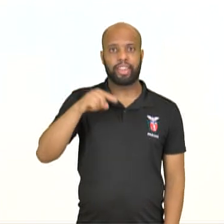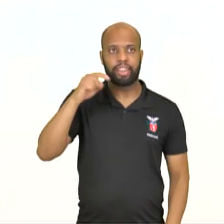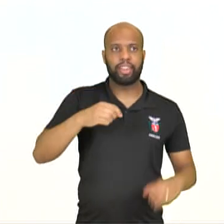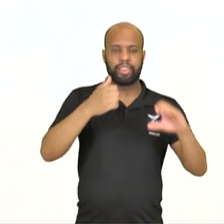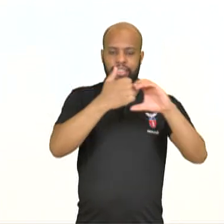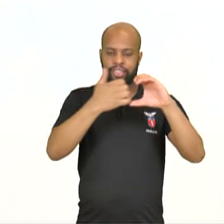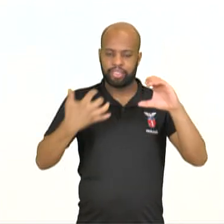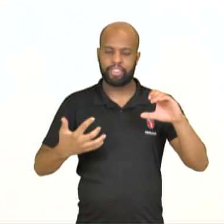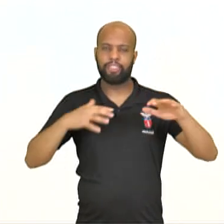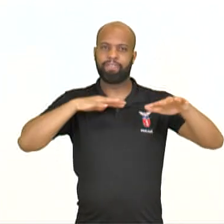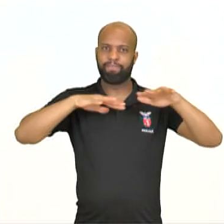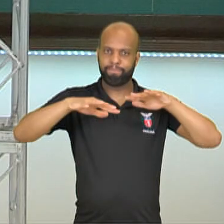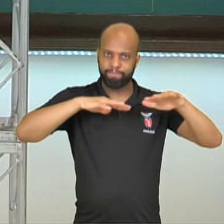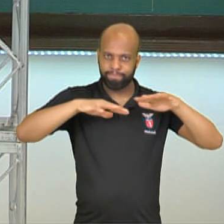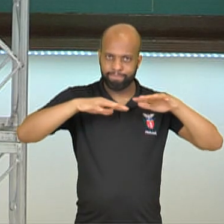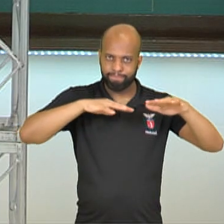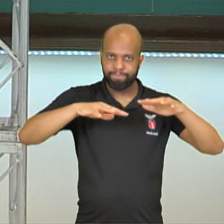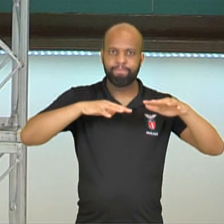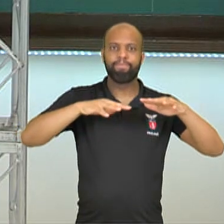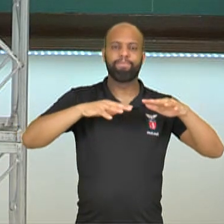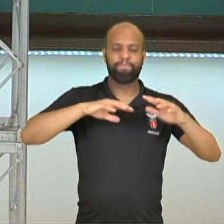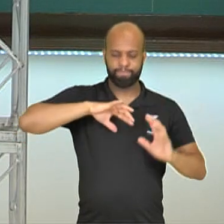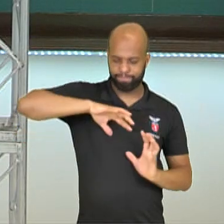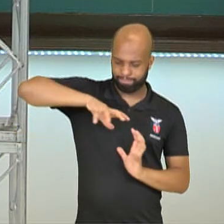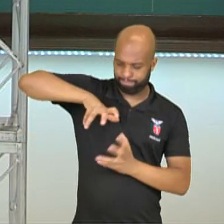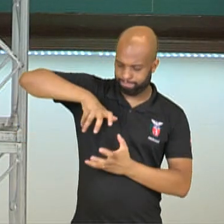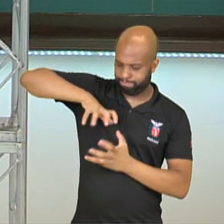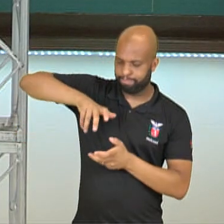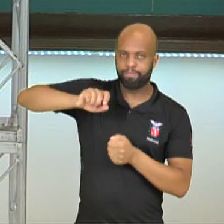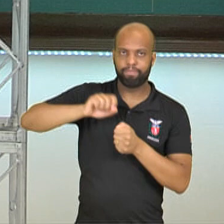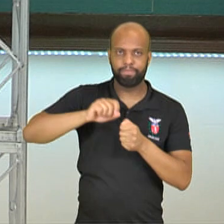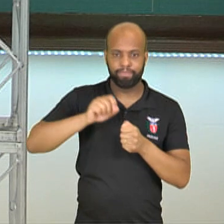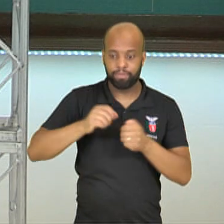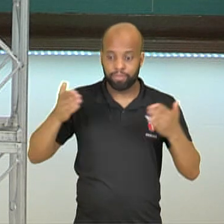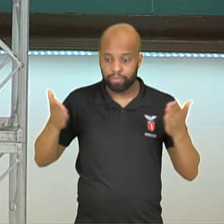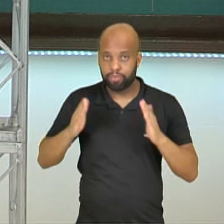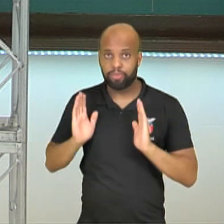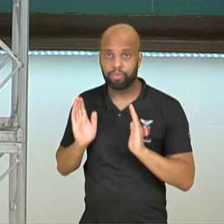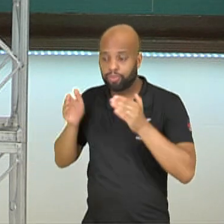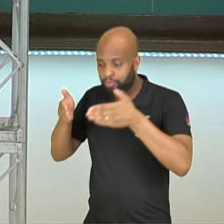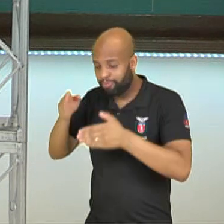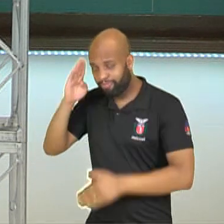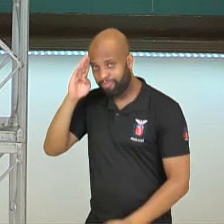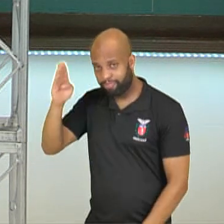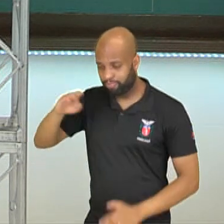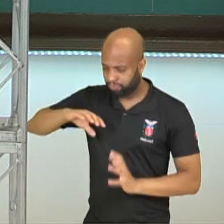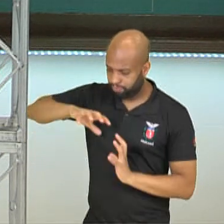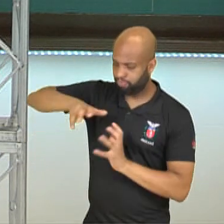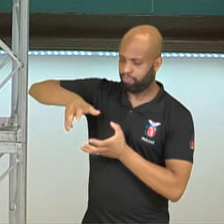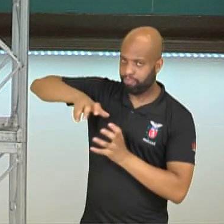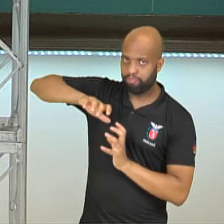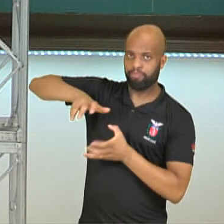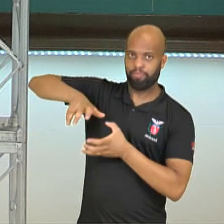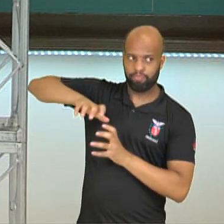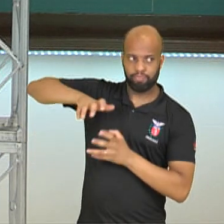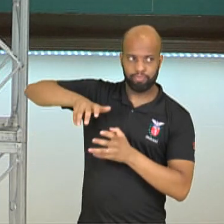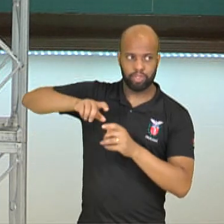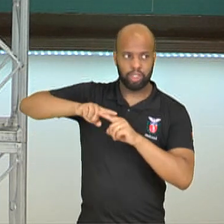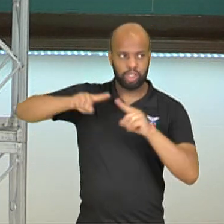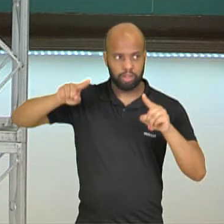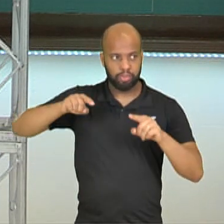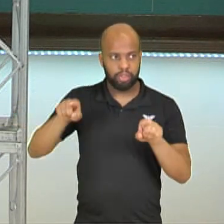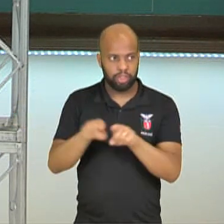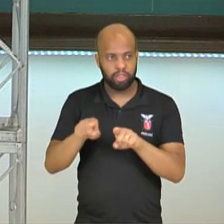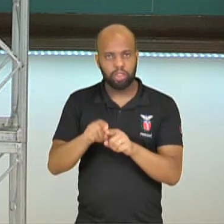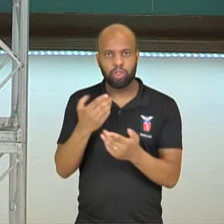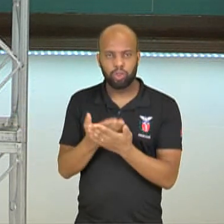movimentos da Terra. Falamos dos principais movimentos que a Terra realiza, dando uma ênfase principalmente ao movimento de rotação, mas sem esquecer também